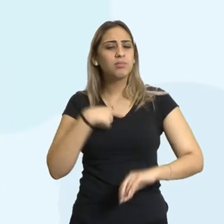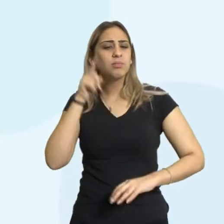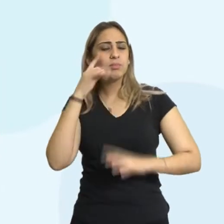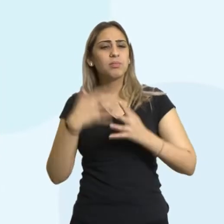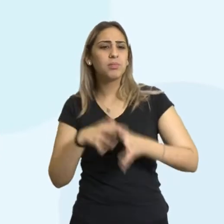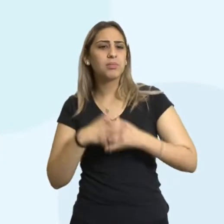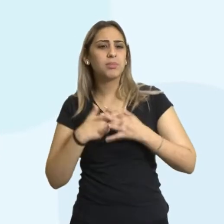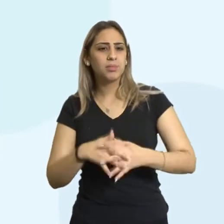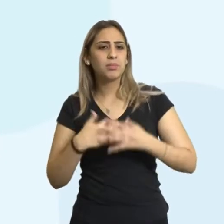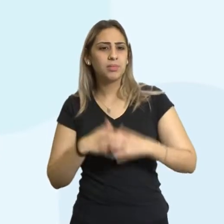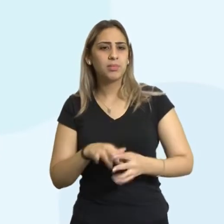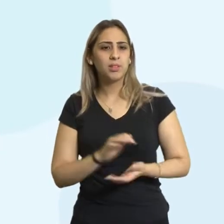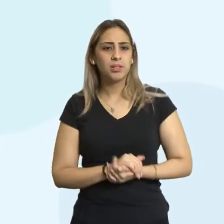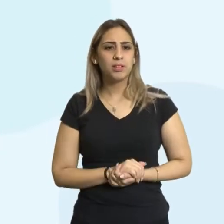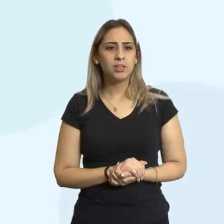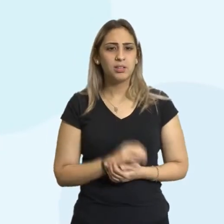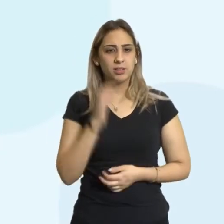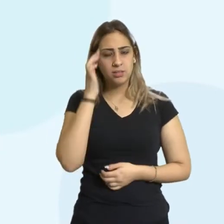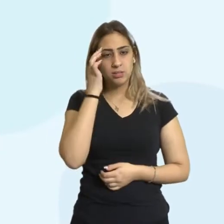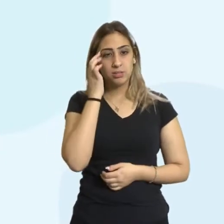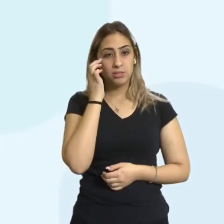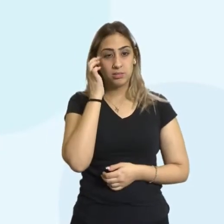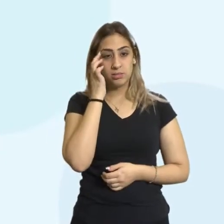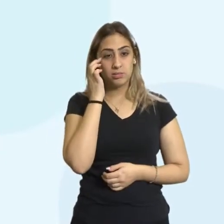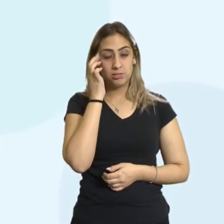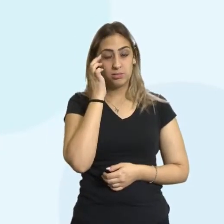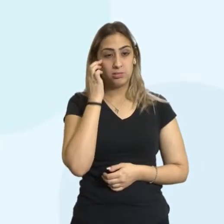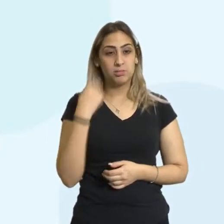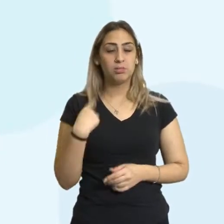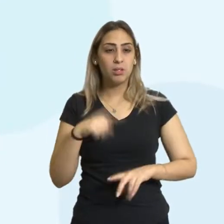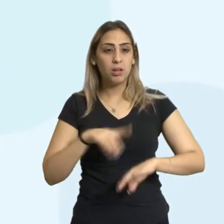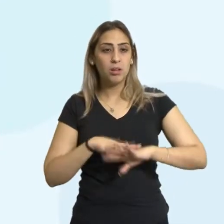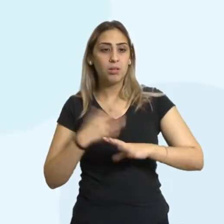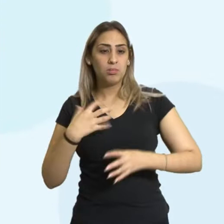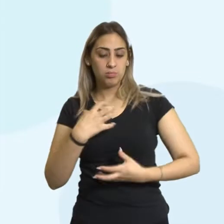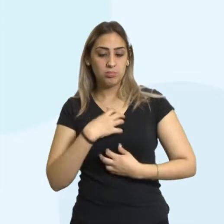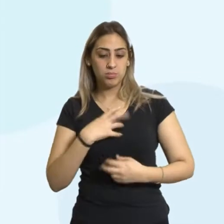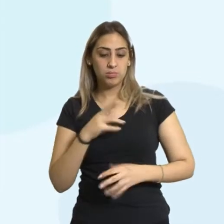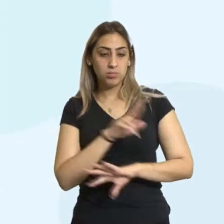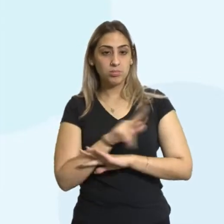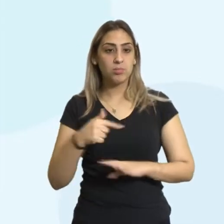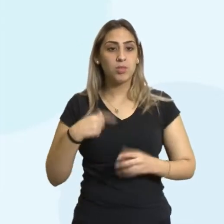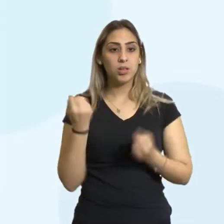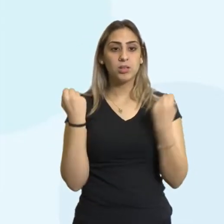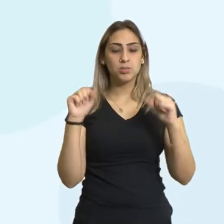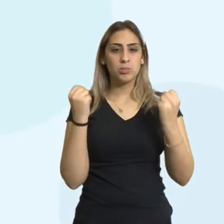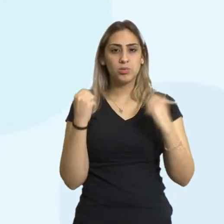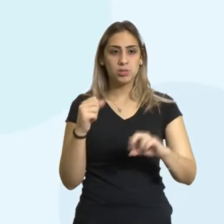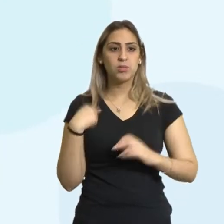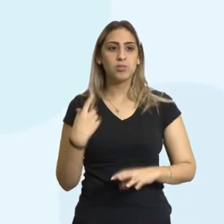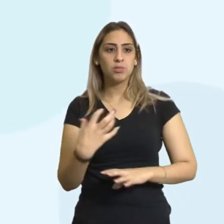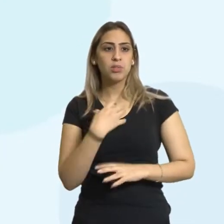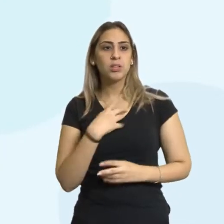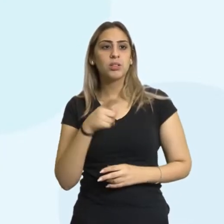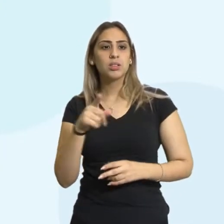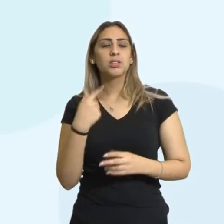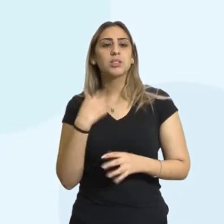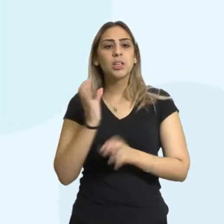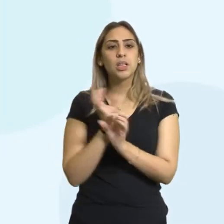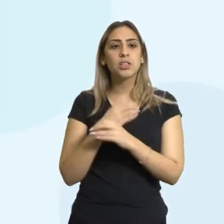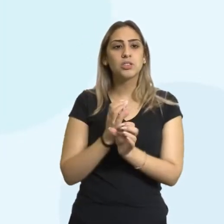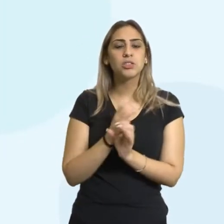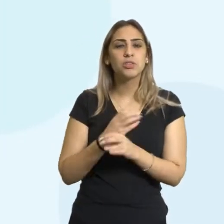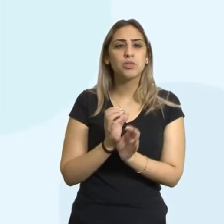pensada para preparar o corpo para o esporte para competição né então era o modelo tradicional Desportivo técnico-científico né